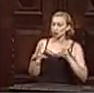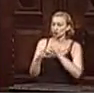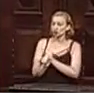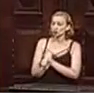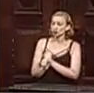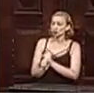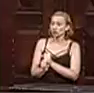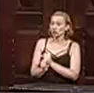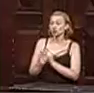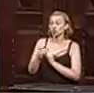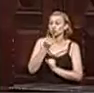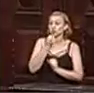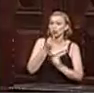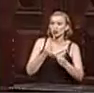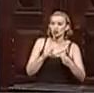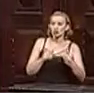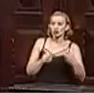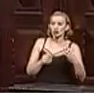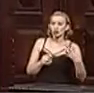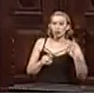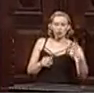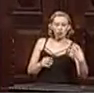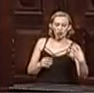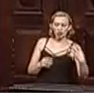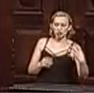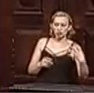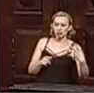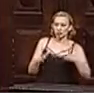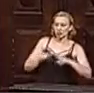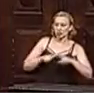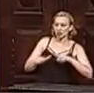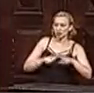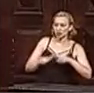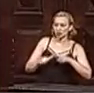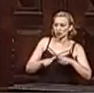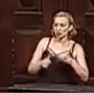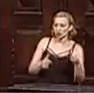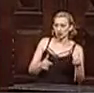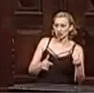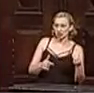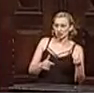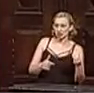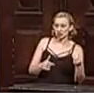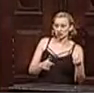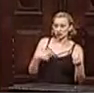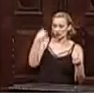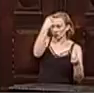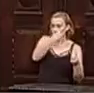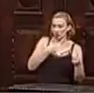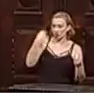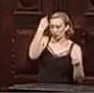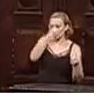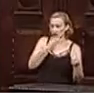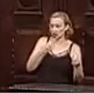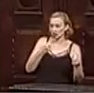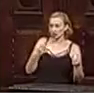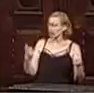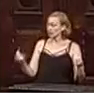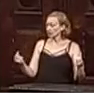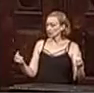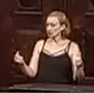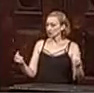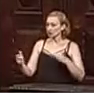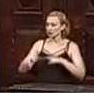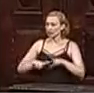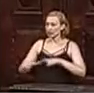4 trabalhadores trabalhando 6 horas somam 24 horas de trabalho. Ora, num turno de 3 horas, não são 4 trabalhadores para chegar a 24,